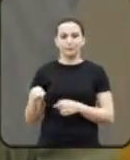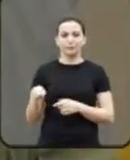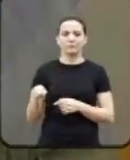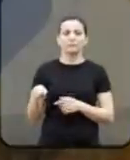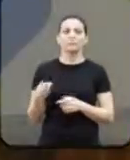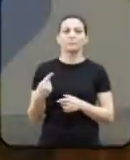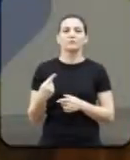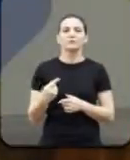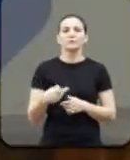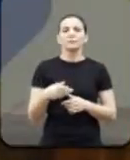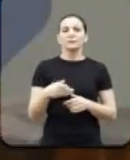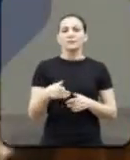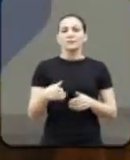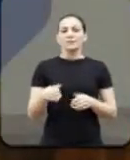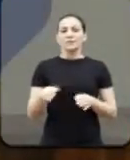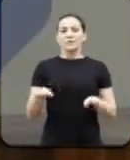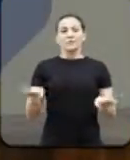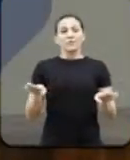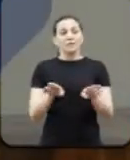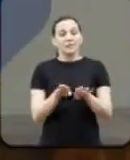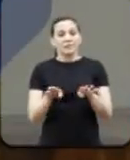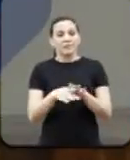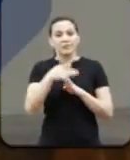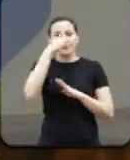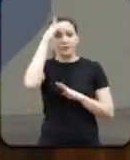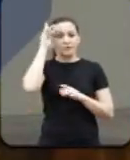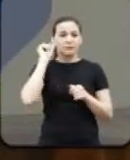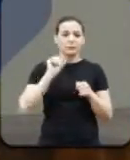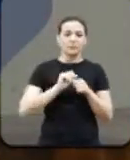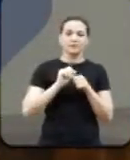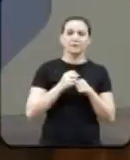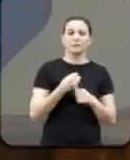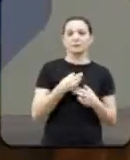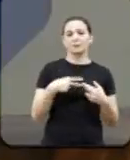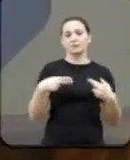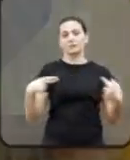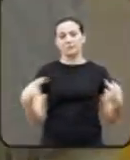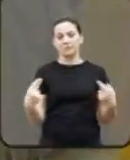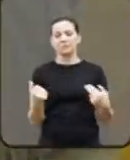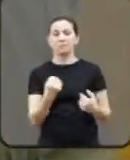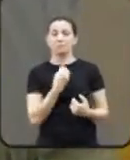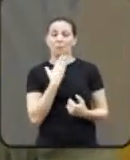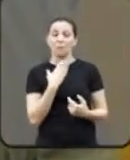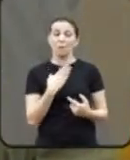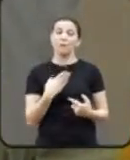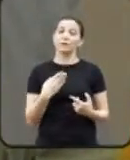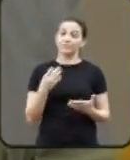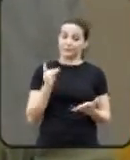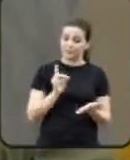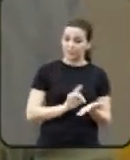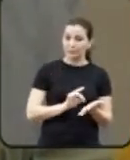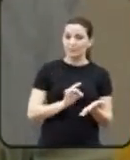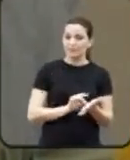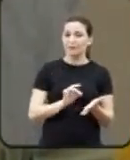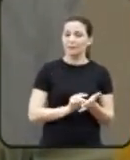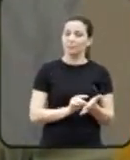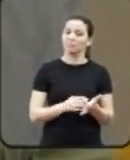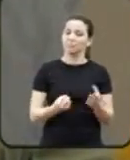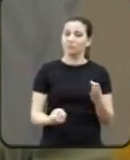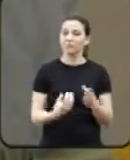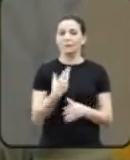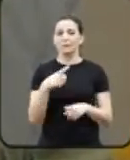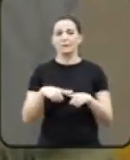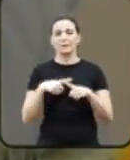tempo, né, tem as pessoas que estão fazendo coisas Sim, boas. Exatamente, as coisas boas, evidente que está acontecendo, isso